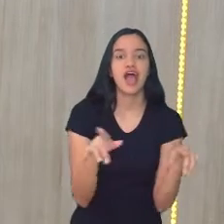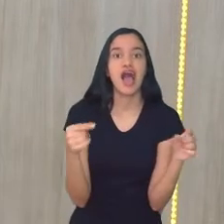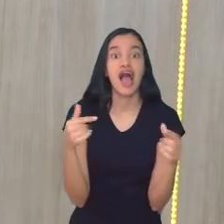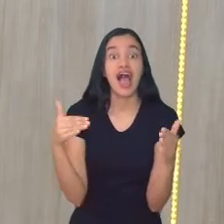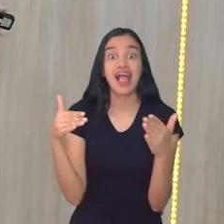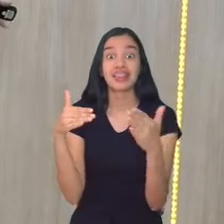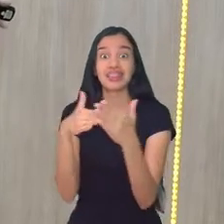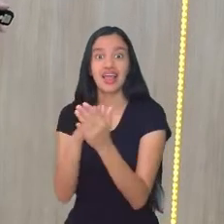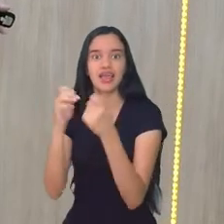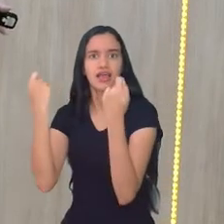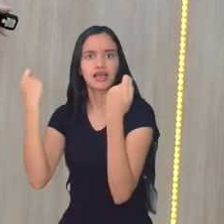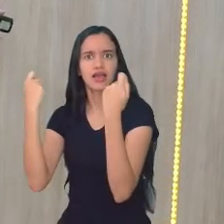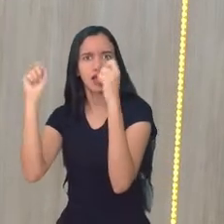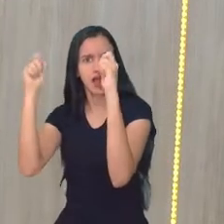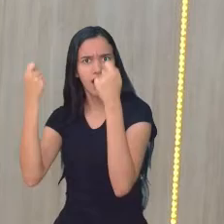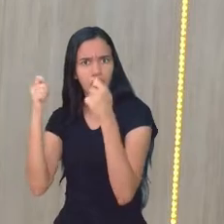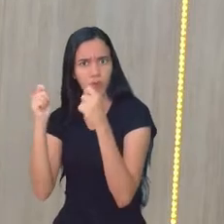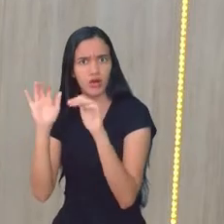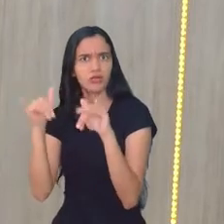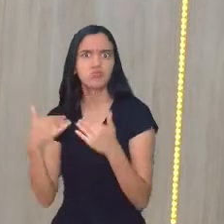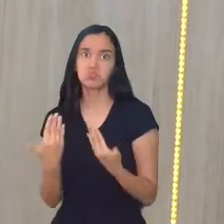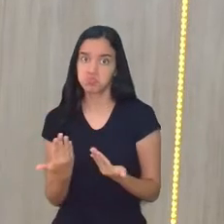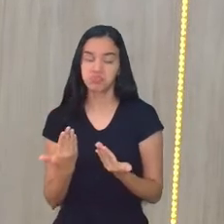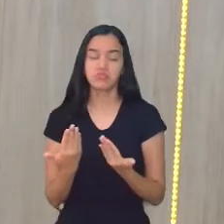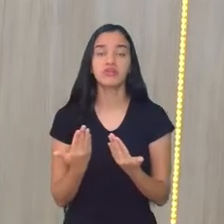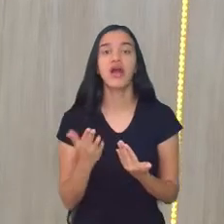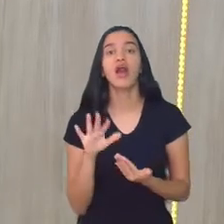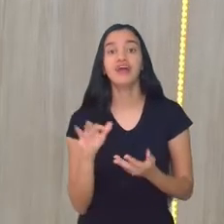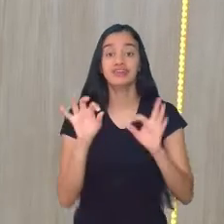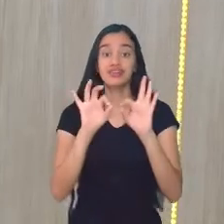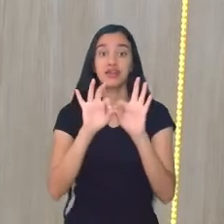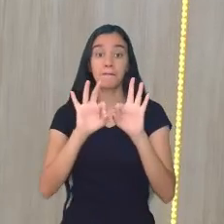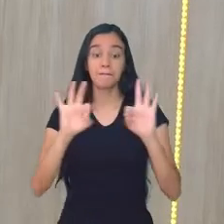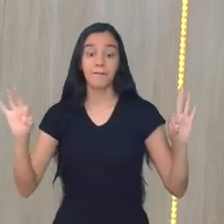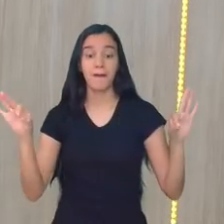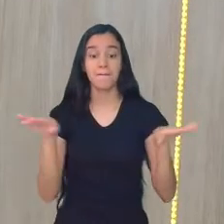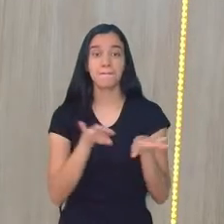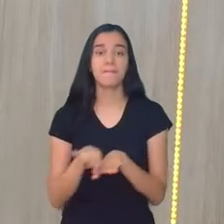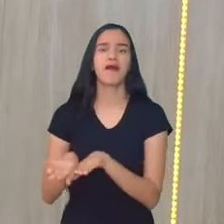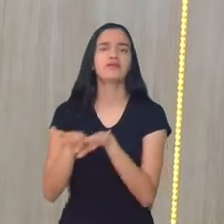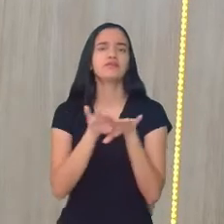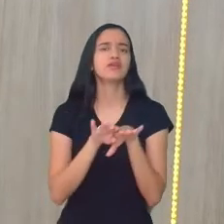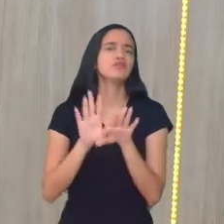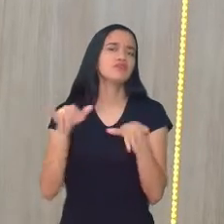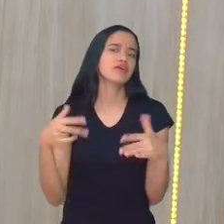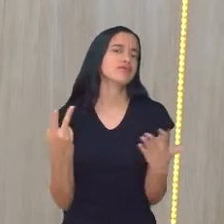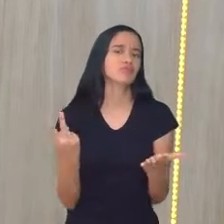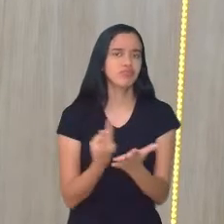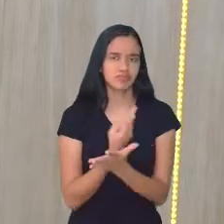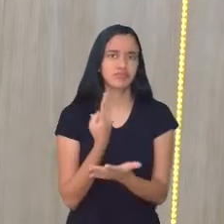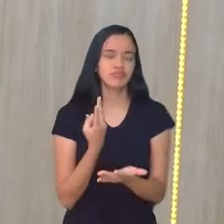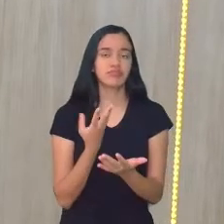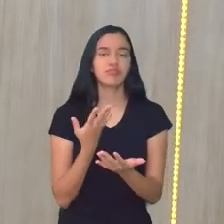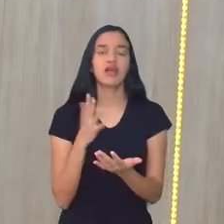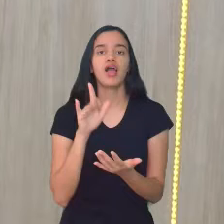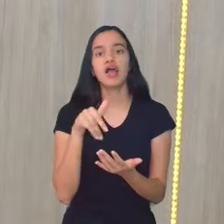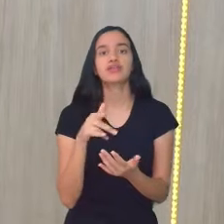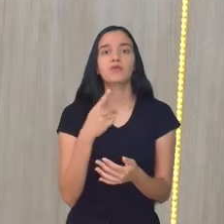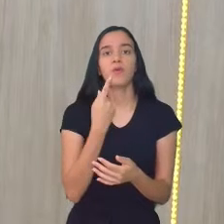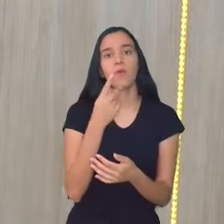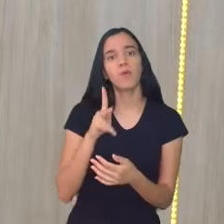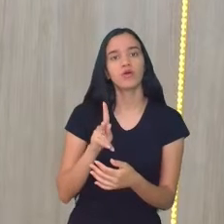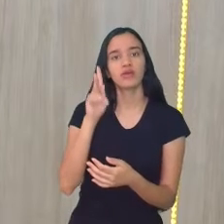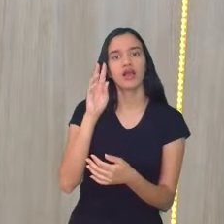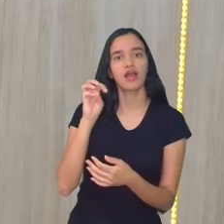Pode? Pode. Essas são as medidas padrões. O que vai acontecer? 1